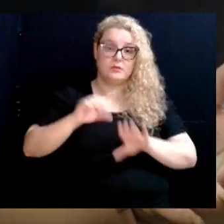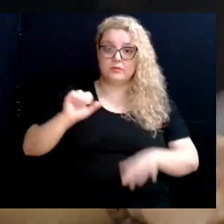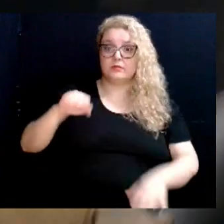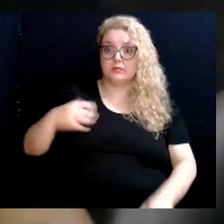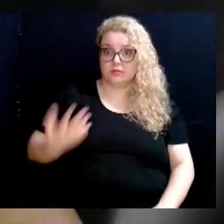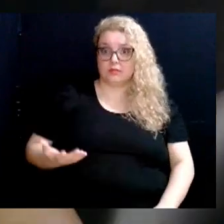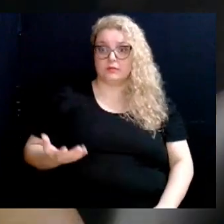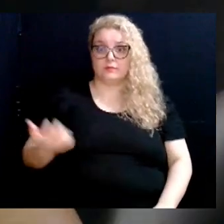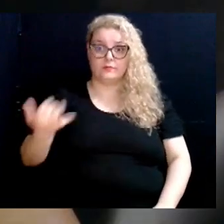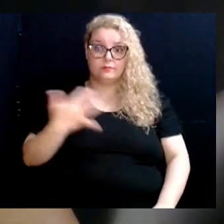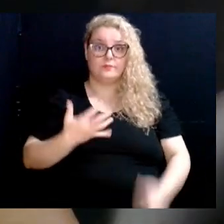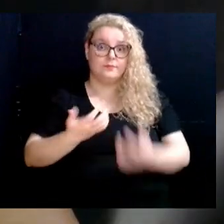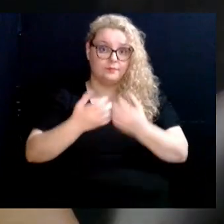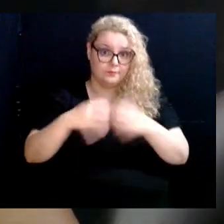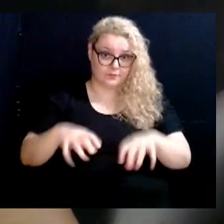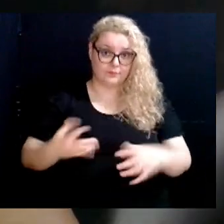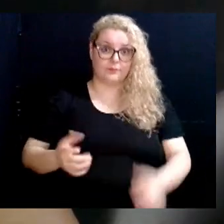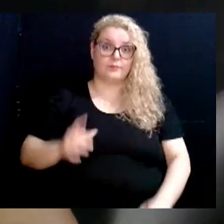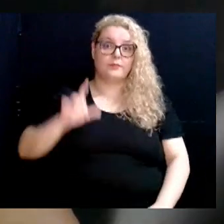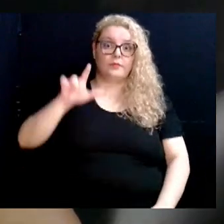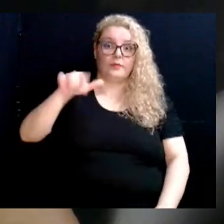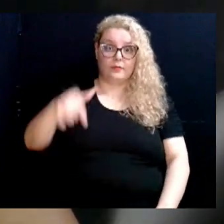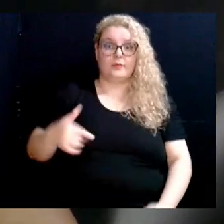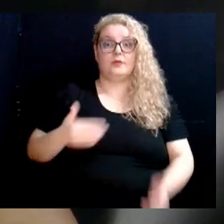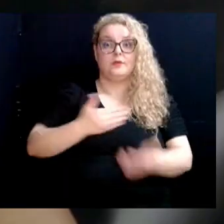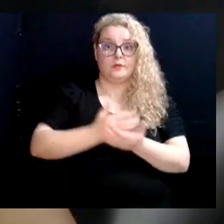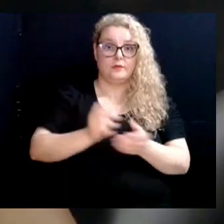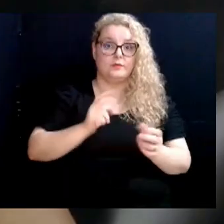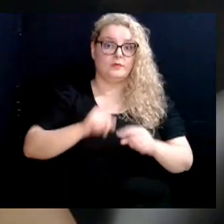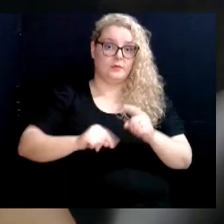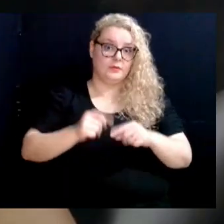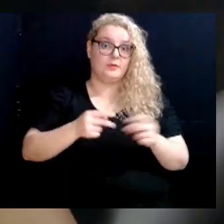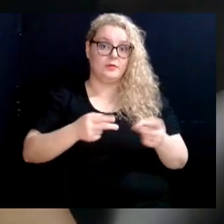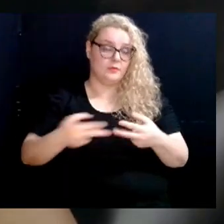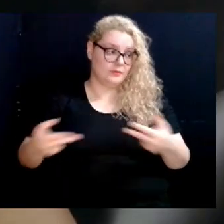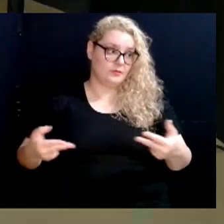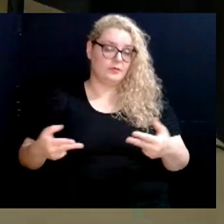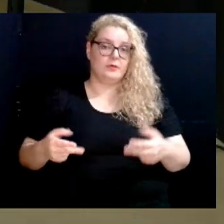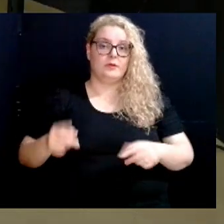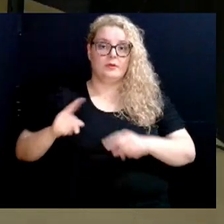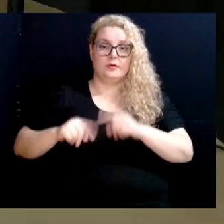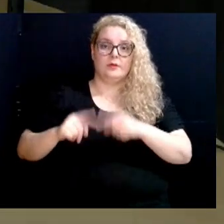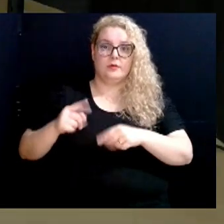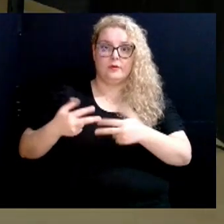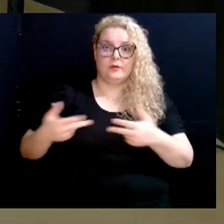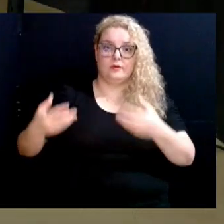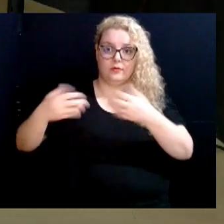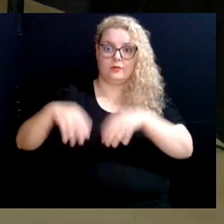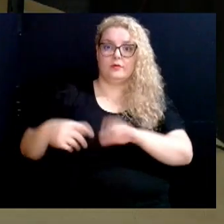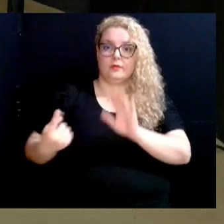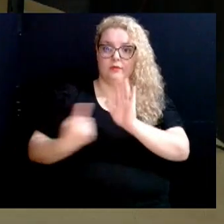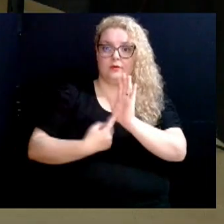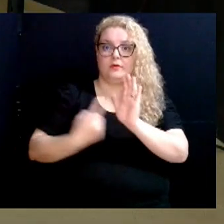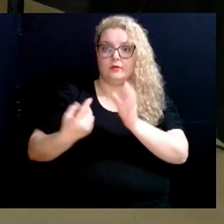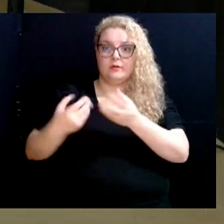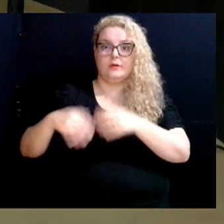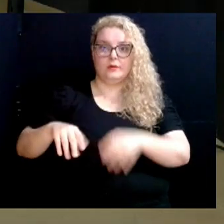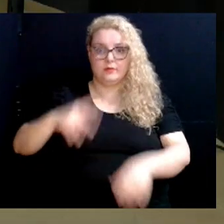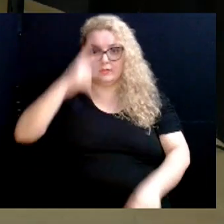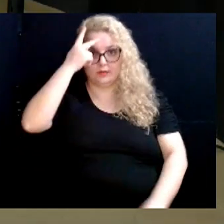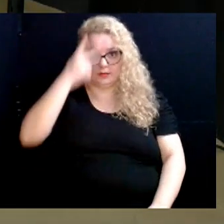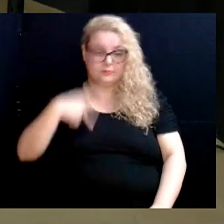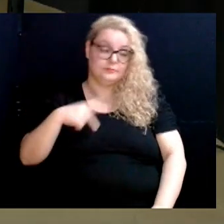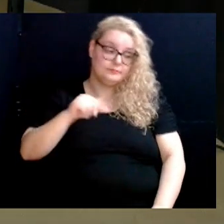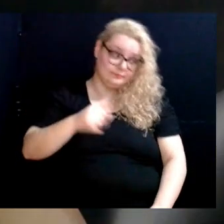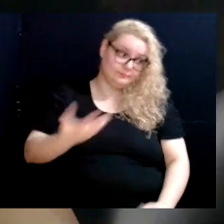essa quantidade de ovos porque, posteriormente, ela começou a vender o produto dela relacionado a ovos. Tinha até a marca de ovos. A ovos marca dela própria, de ovos. Então, tudo